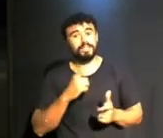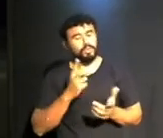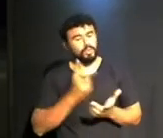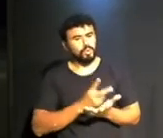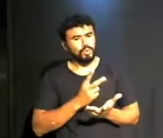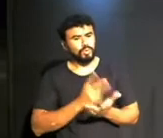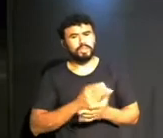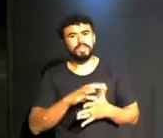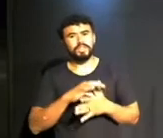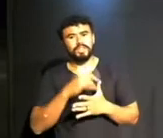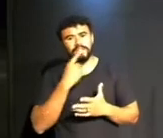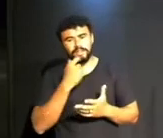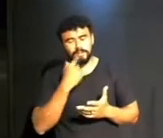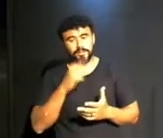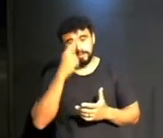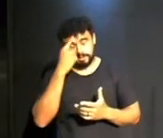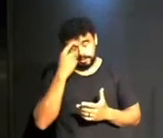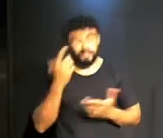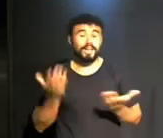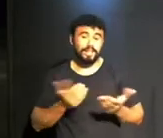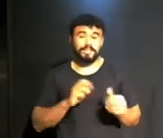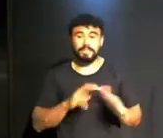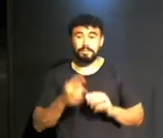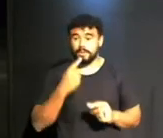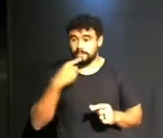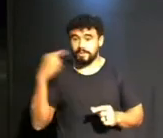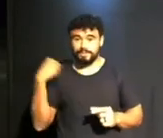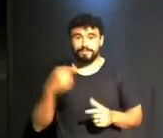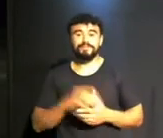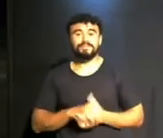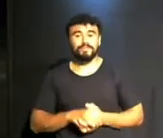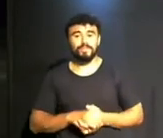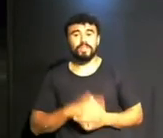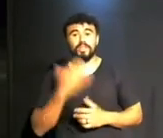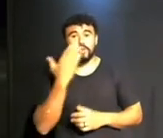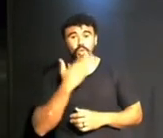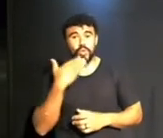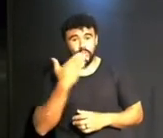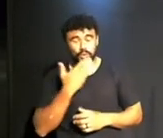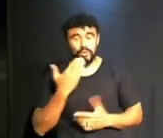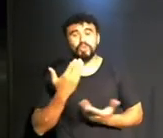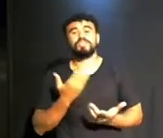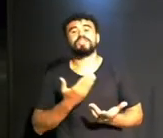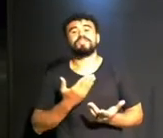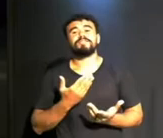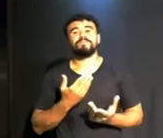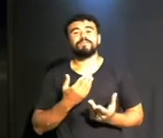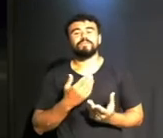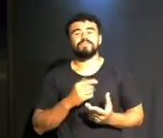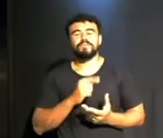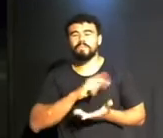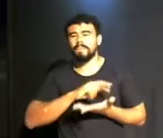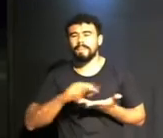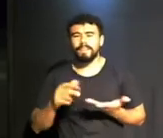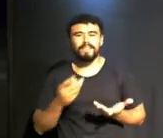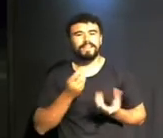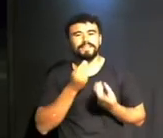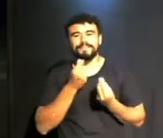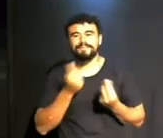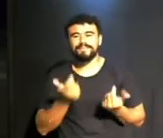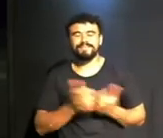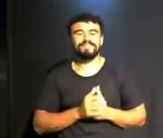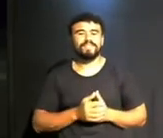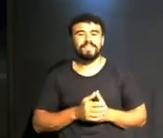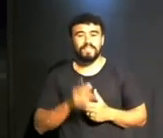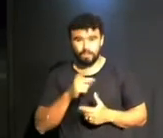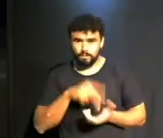continuaram um carne vermelha e essa semana que passou tivemos jejum de doces sobremesas delícias